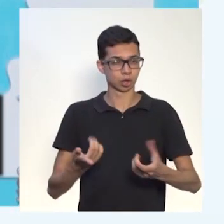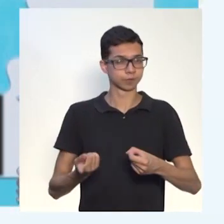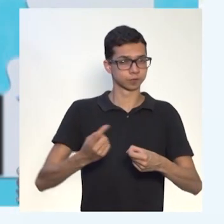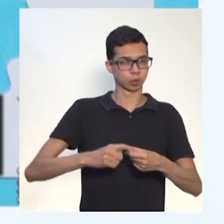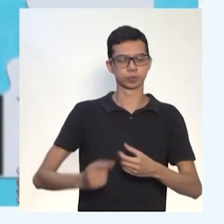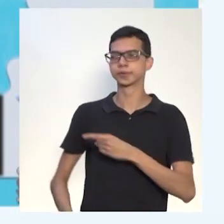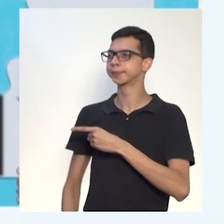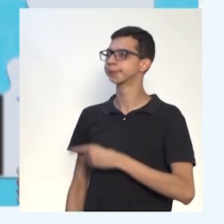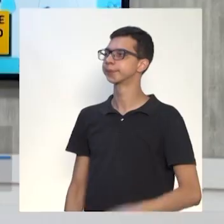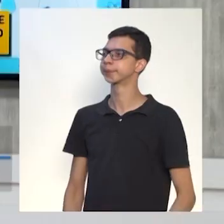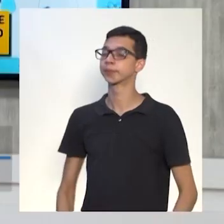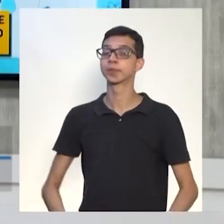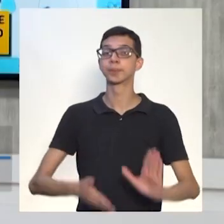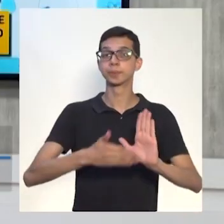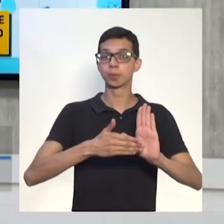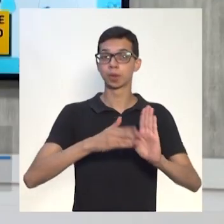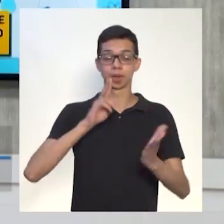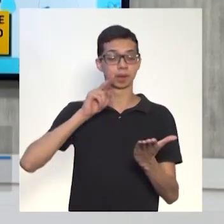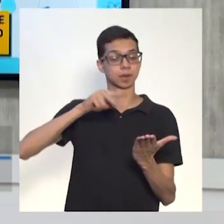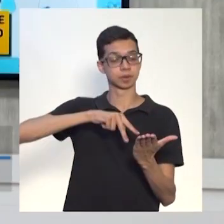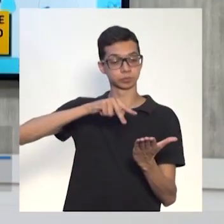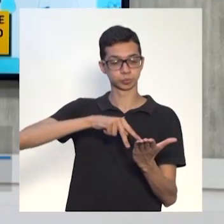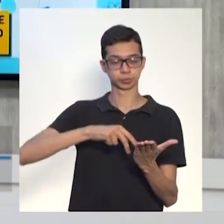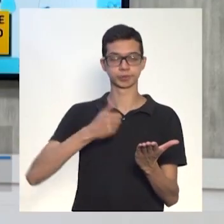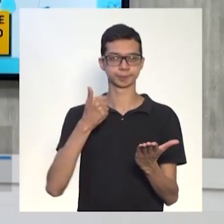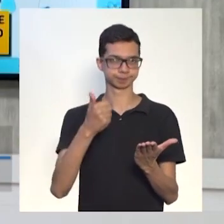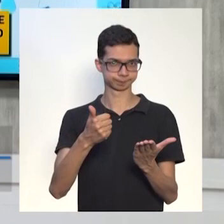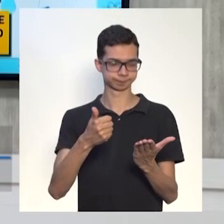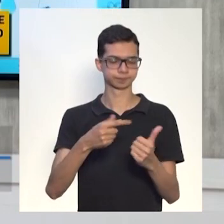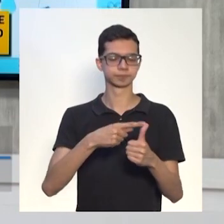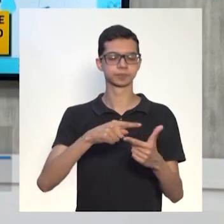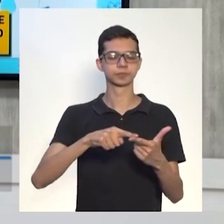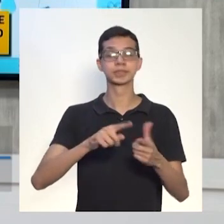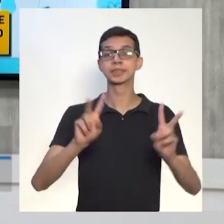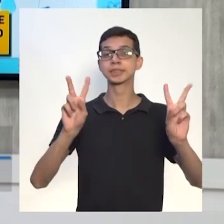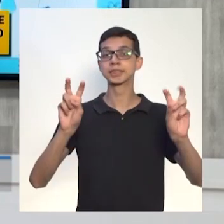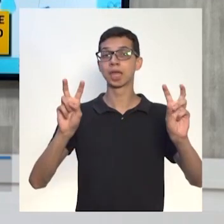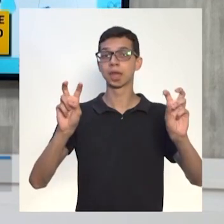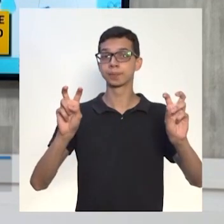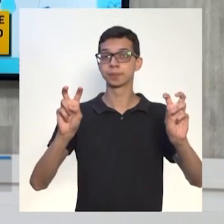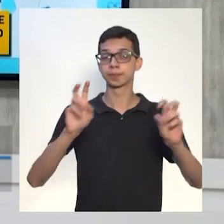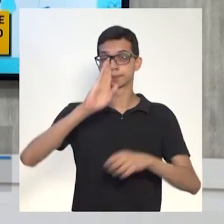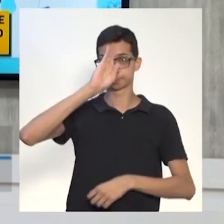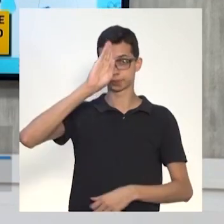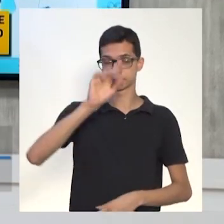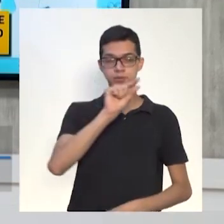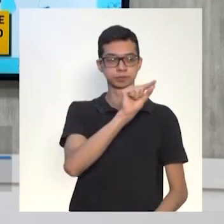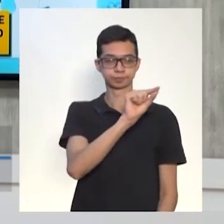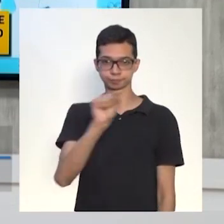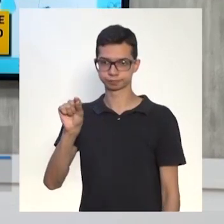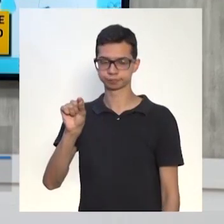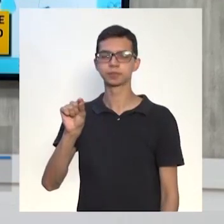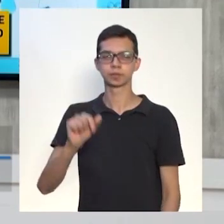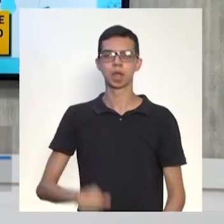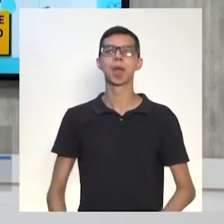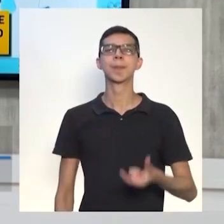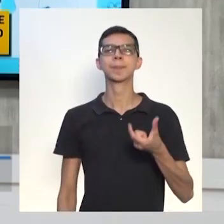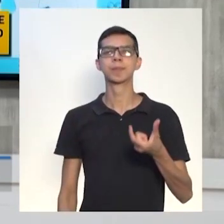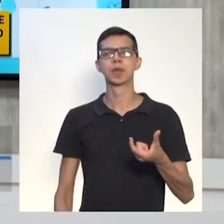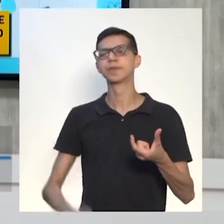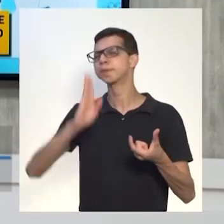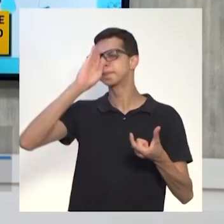Leia a proposta, destaque o tema, marque as palavras-chave, que são as palavras que